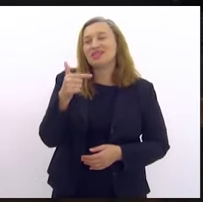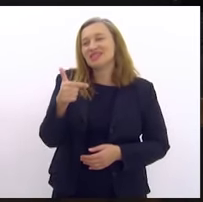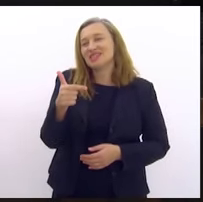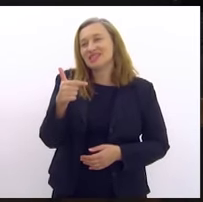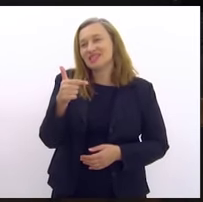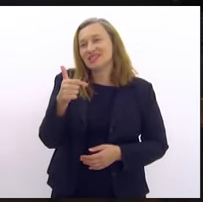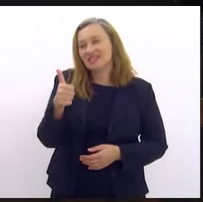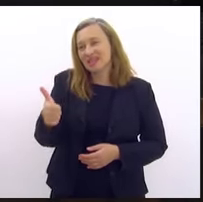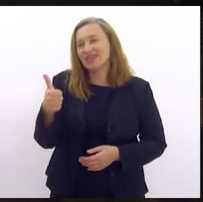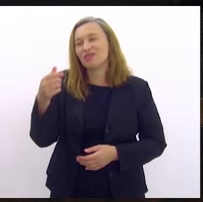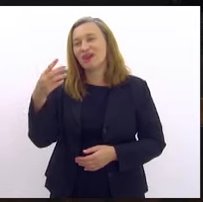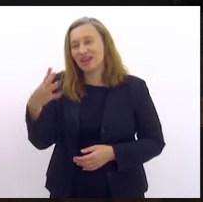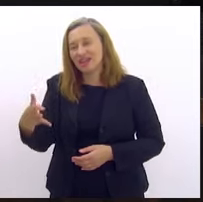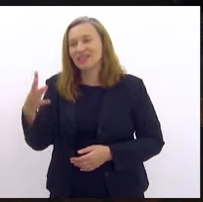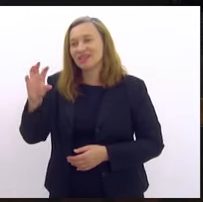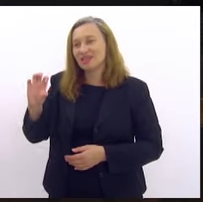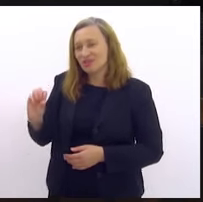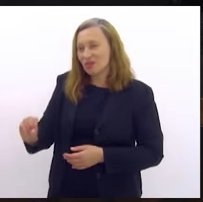1.149 de 19,